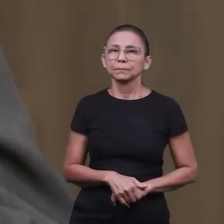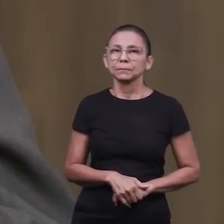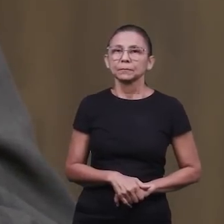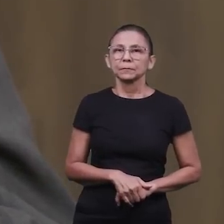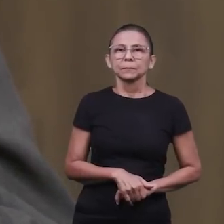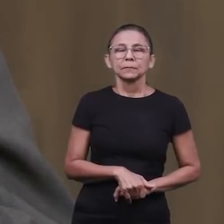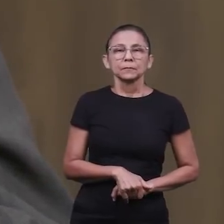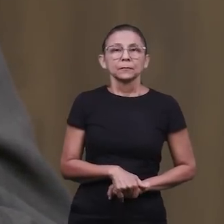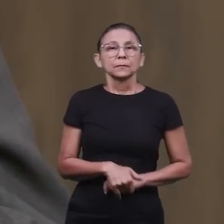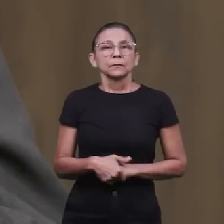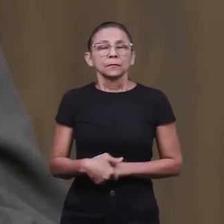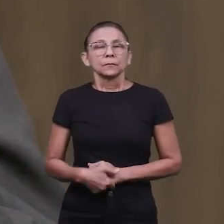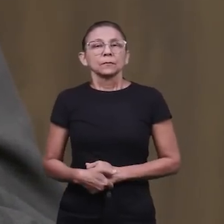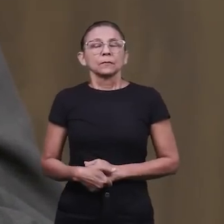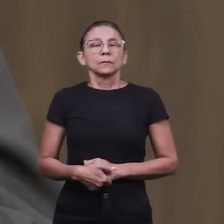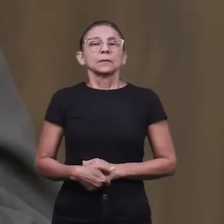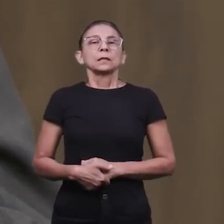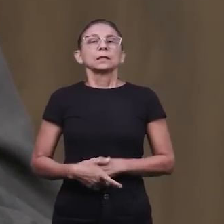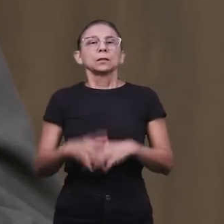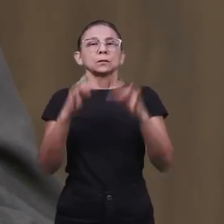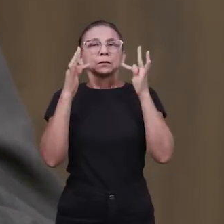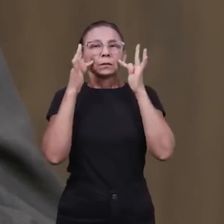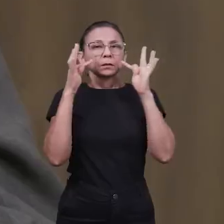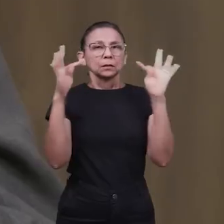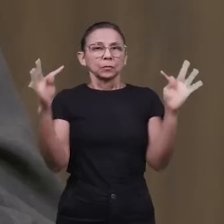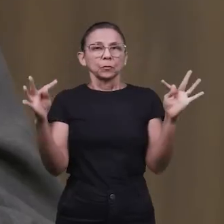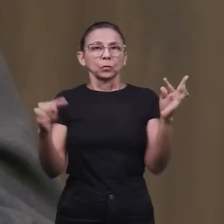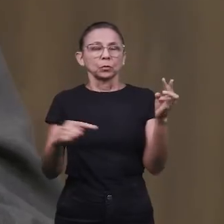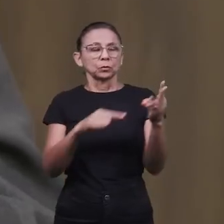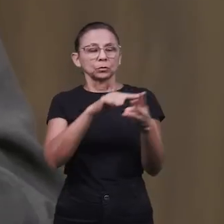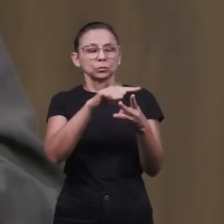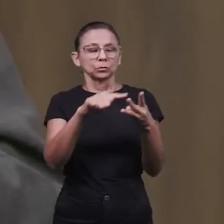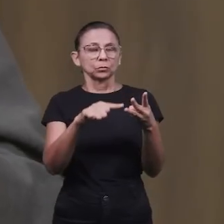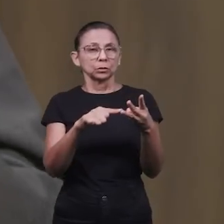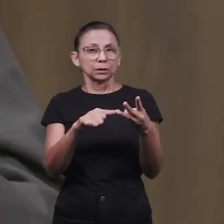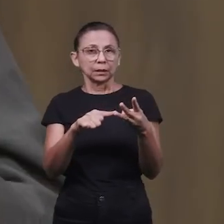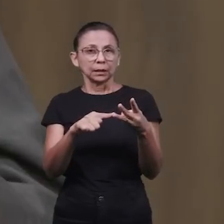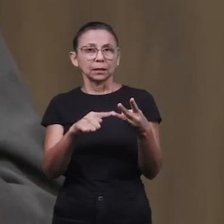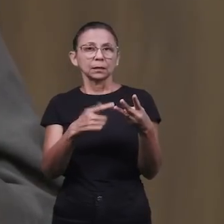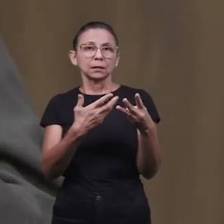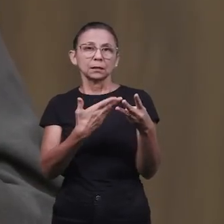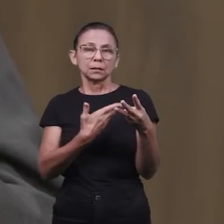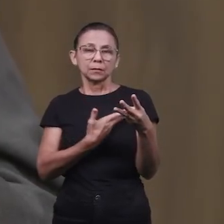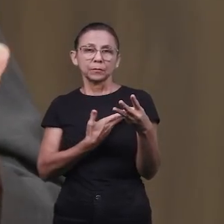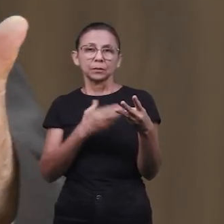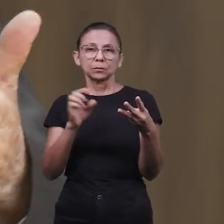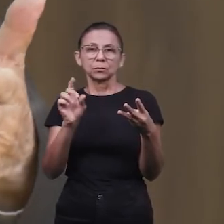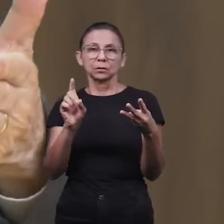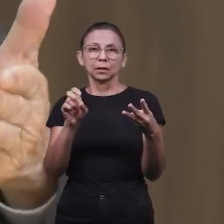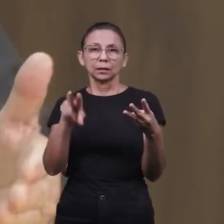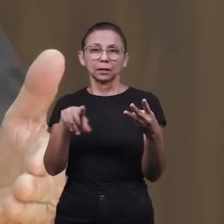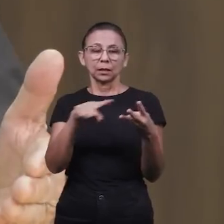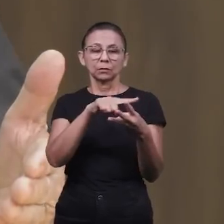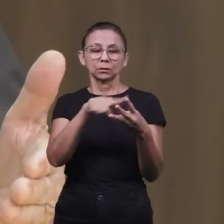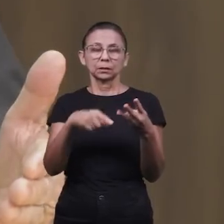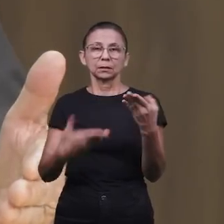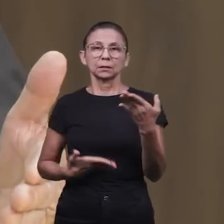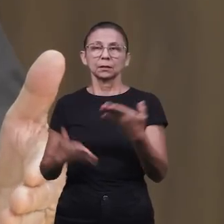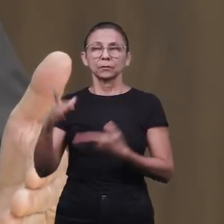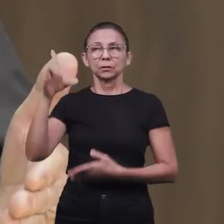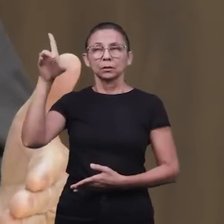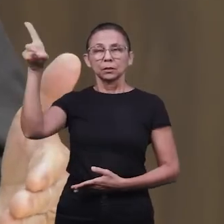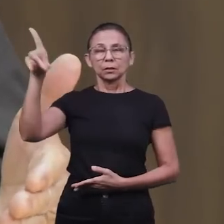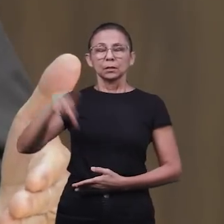esse exemplo dos jovens servos de Deus que preferiram a morte a se prostrar